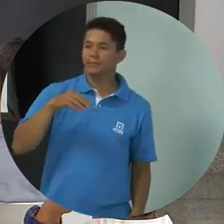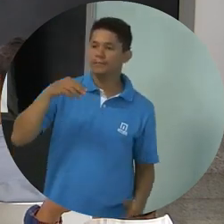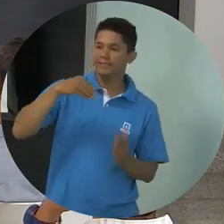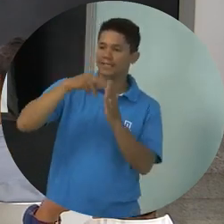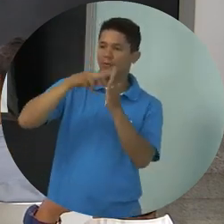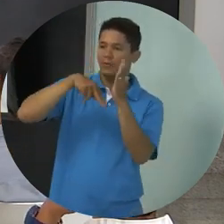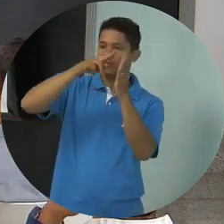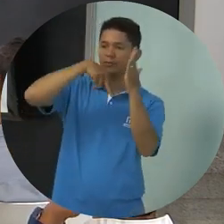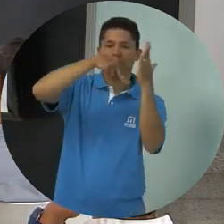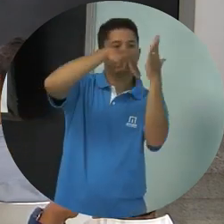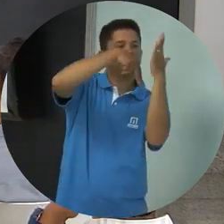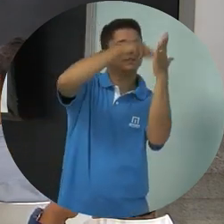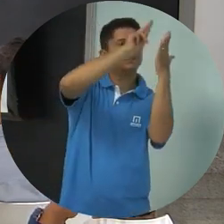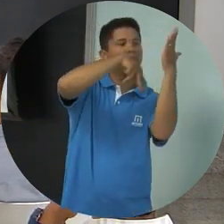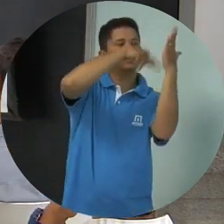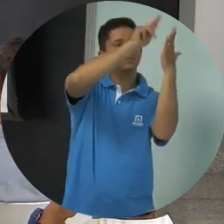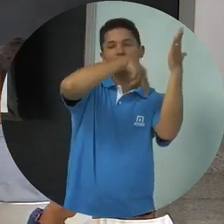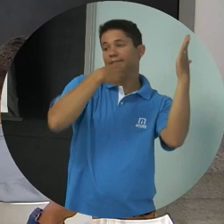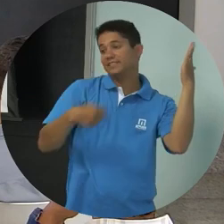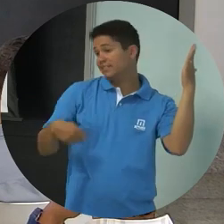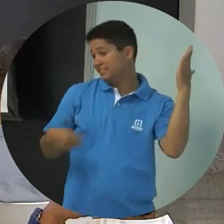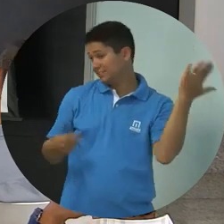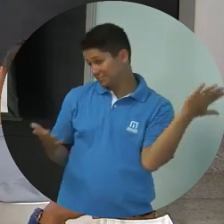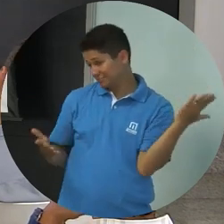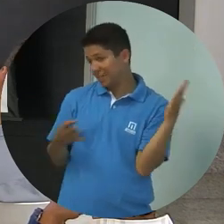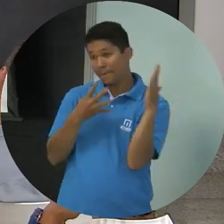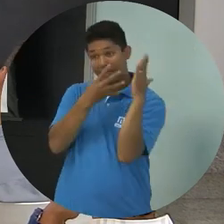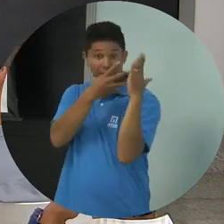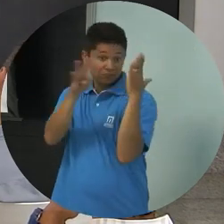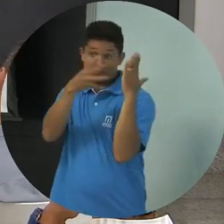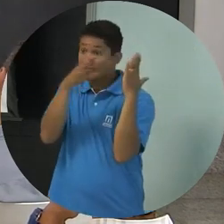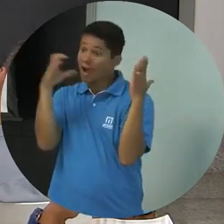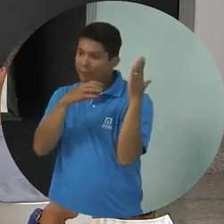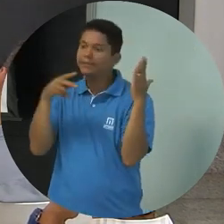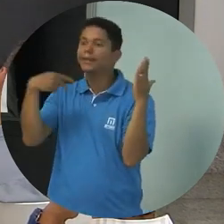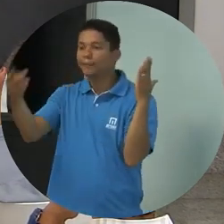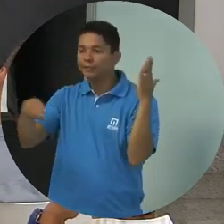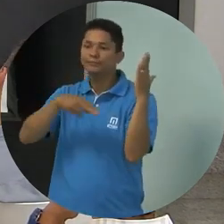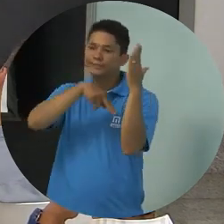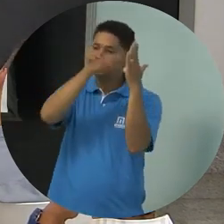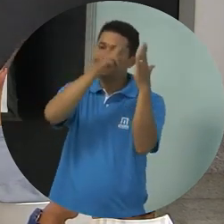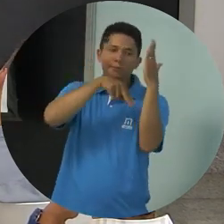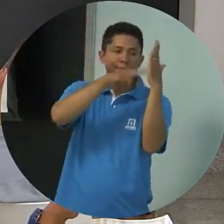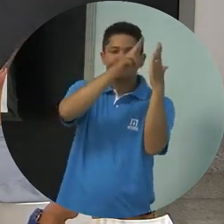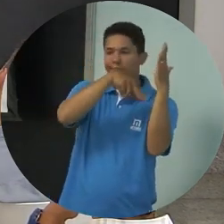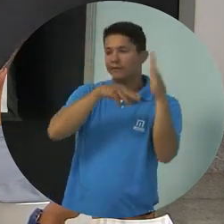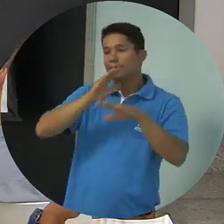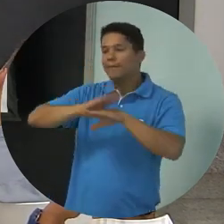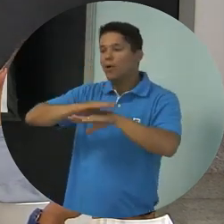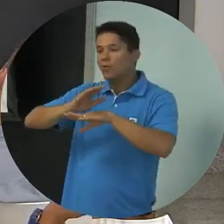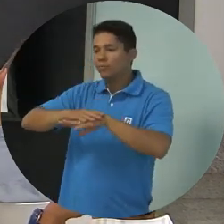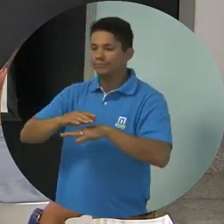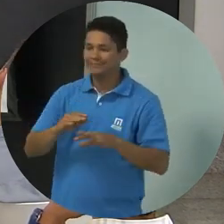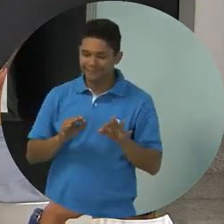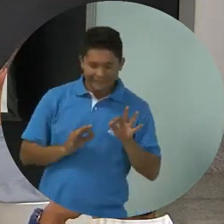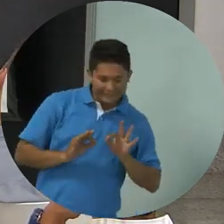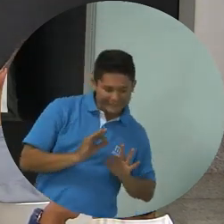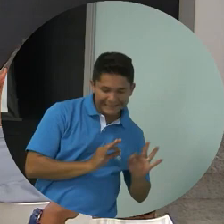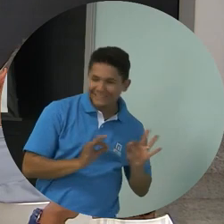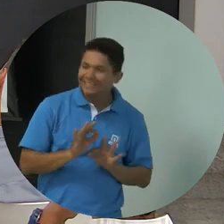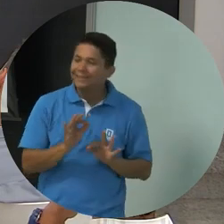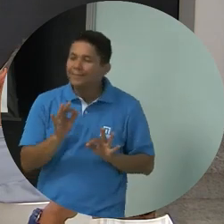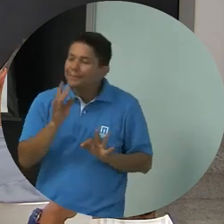mesma coisa. Você consegue fazer projeção, mas nada vai também tirar aquele acabamento manual, né,